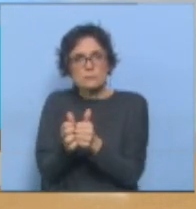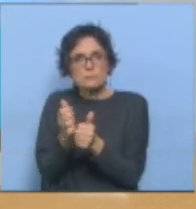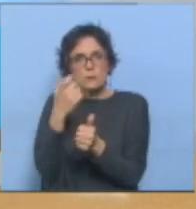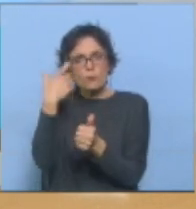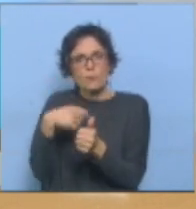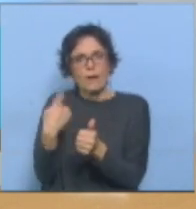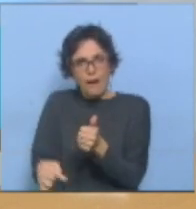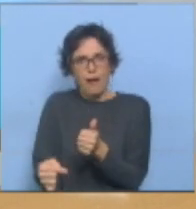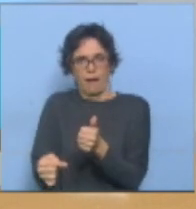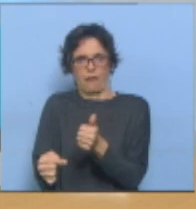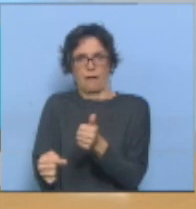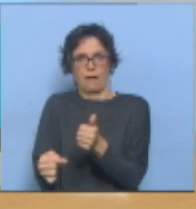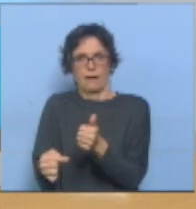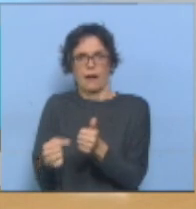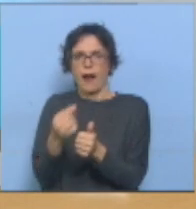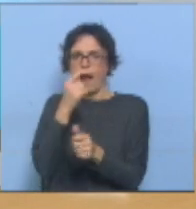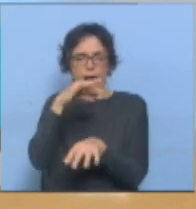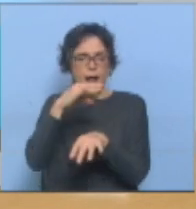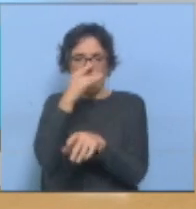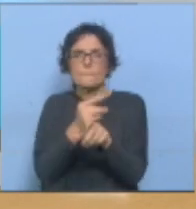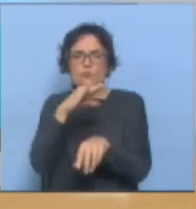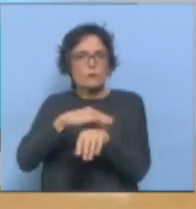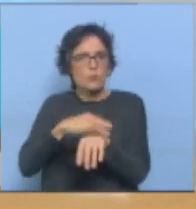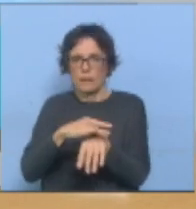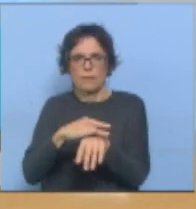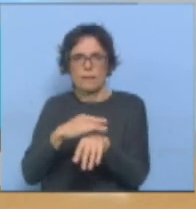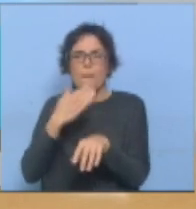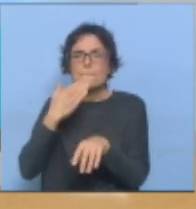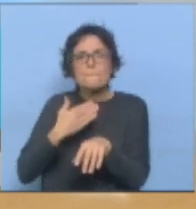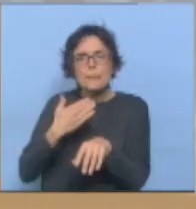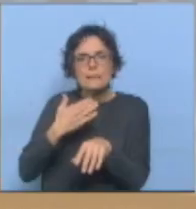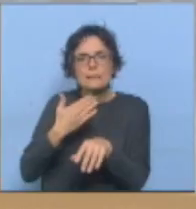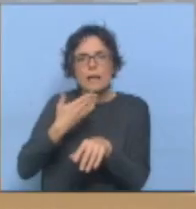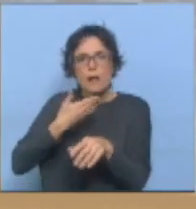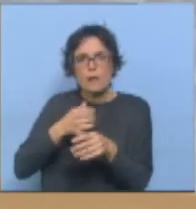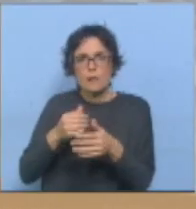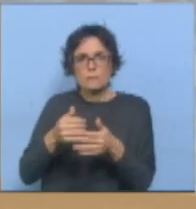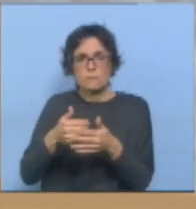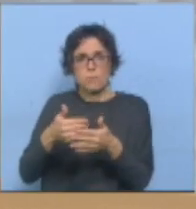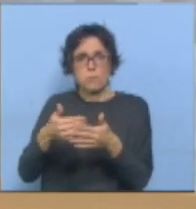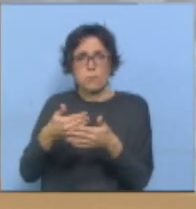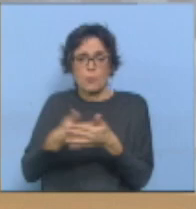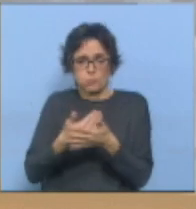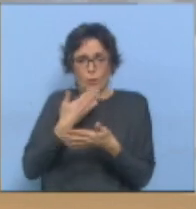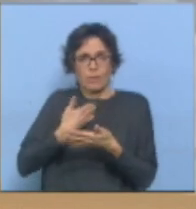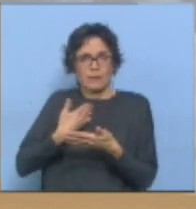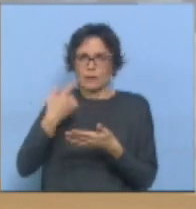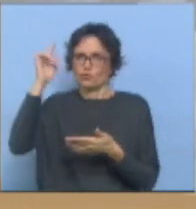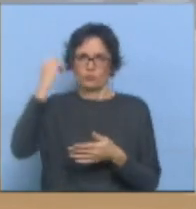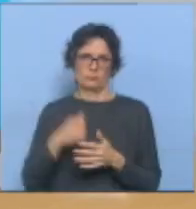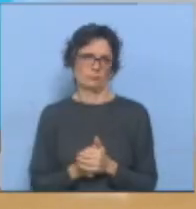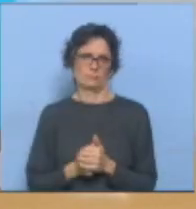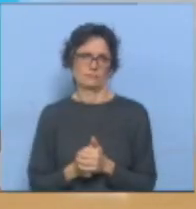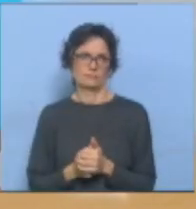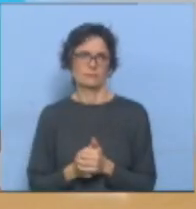não pedem eutanásia. Não me lembro de ninguém que me tenha pedido isso. Temos de aproveitar sempre estas nossas conversas. E se pedisse